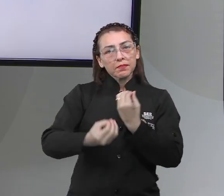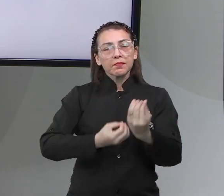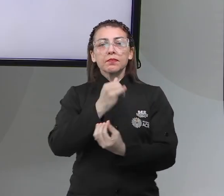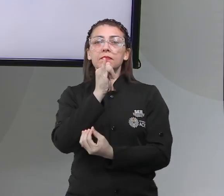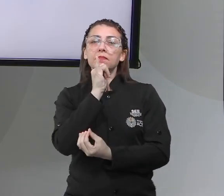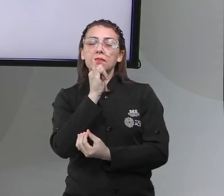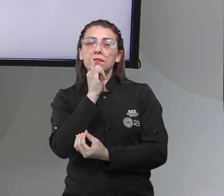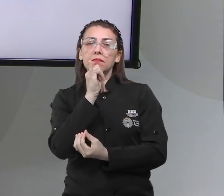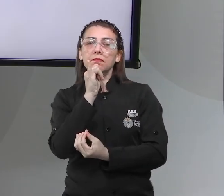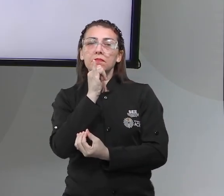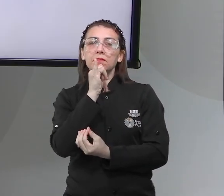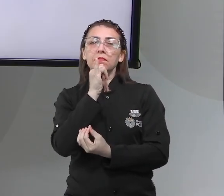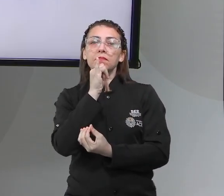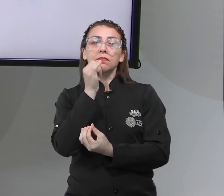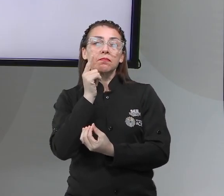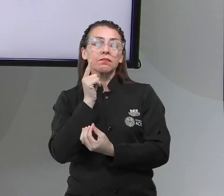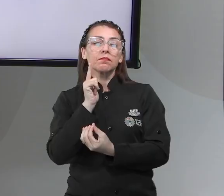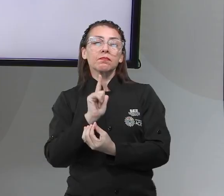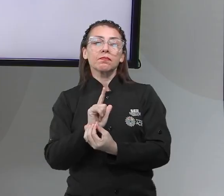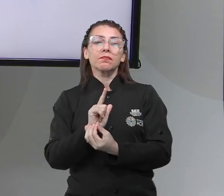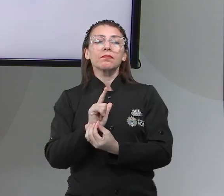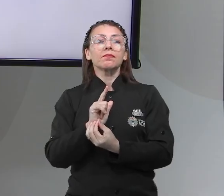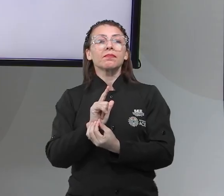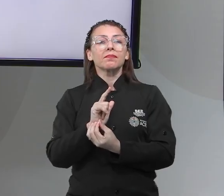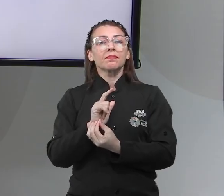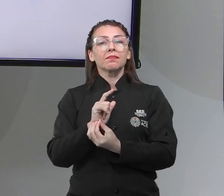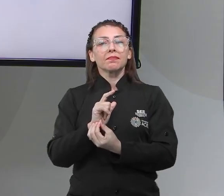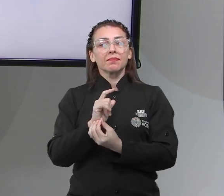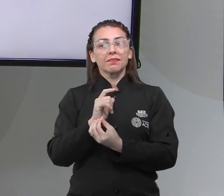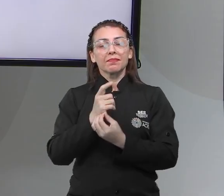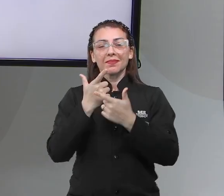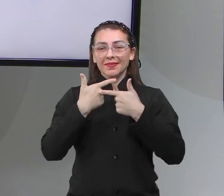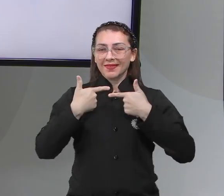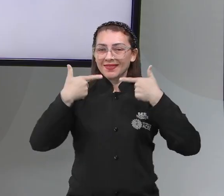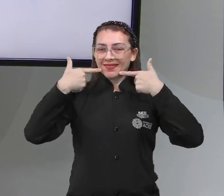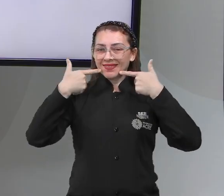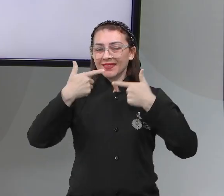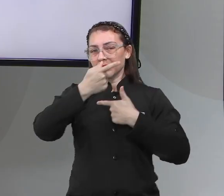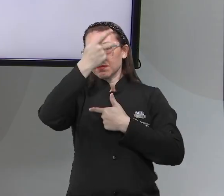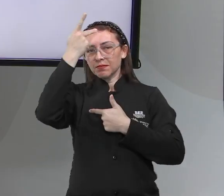assim, conquistar a simpatia,